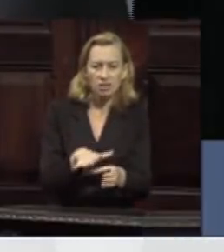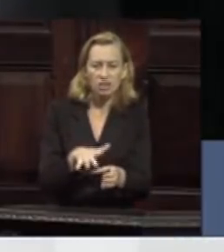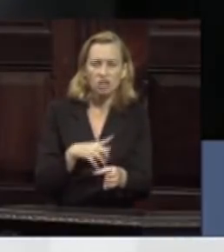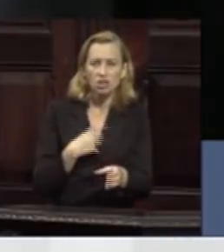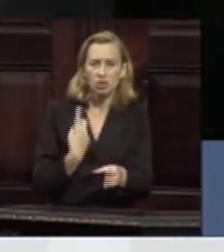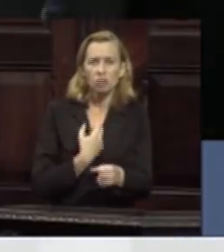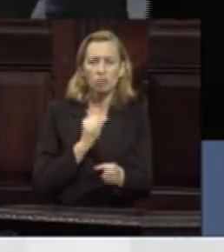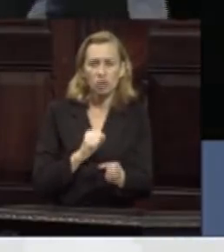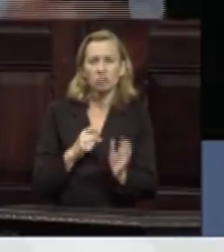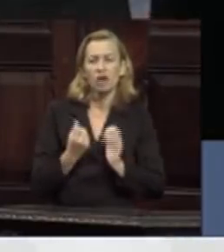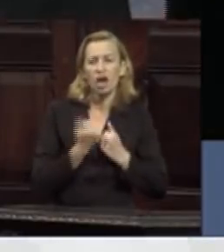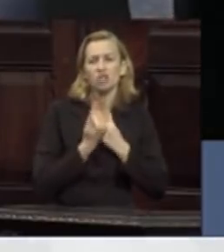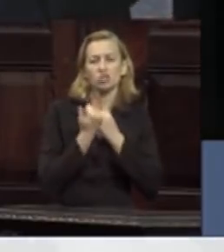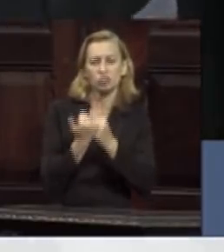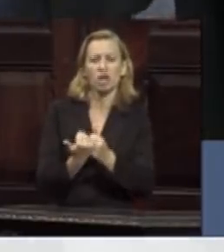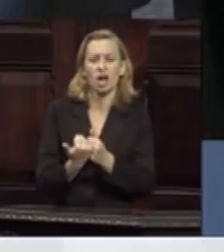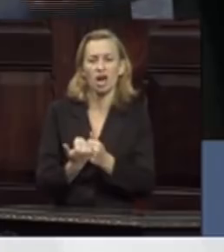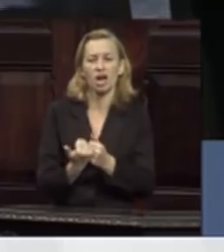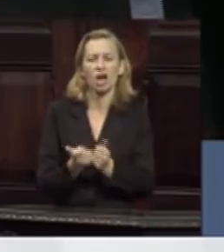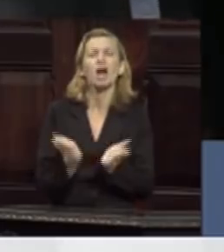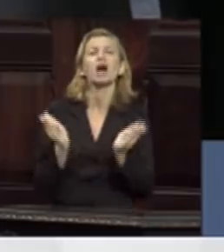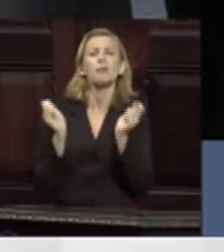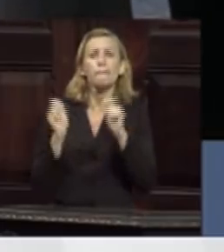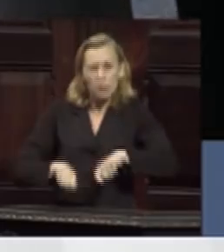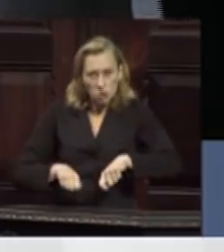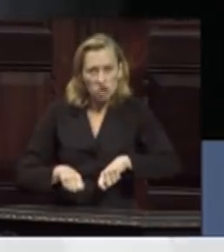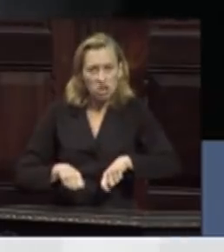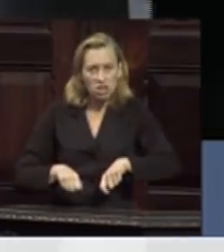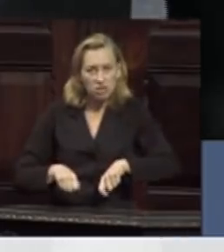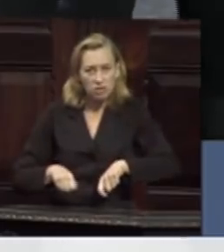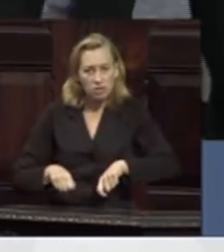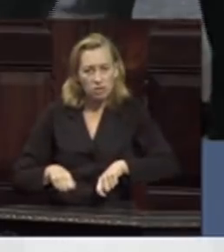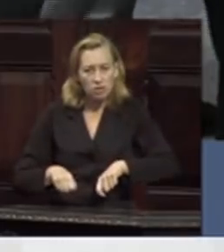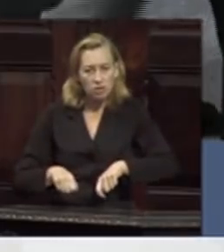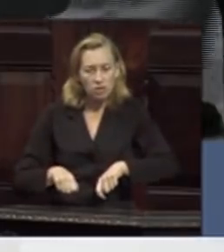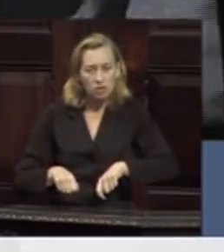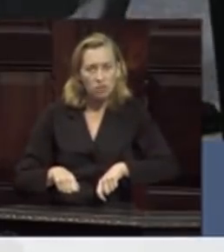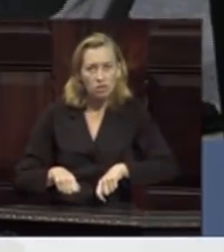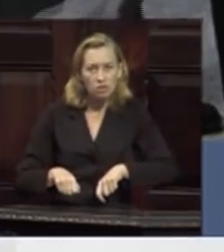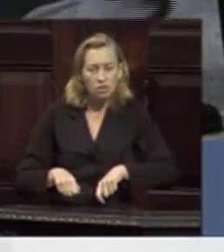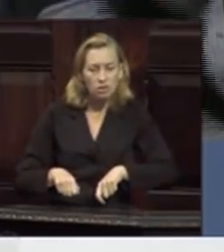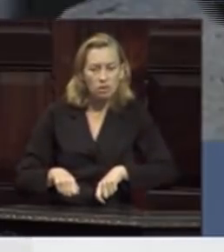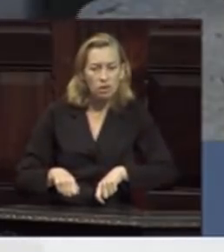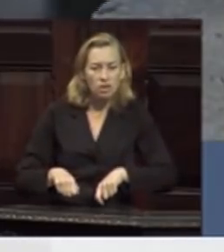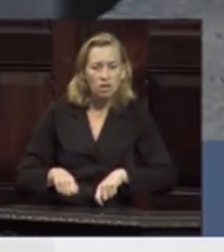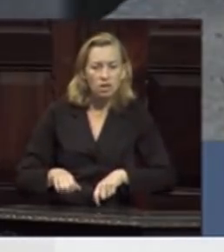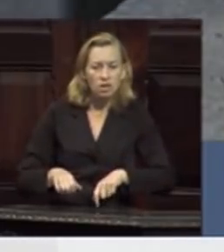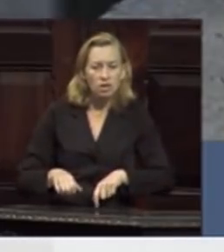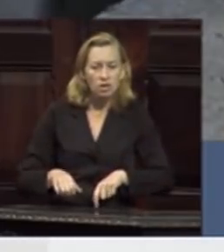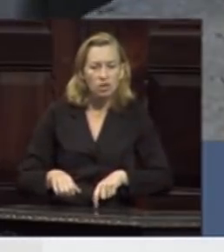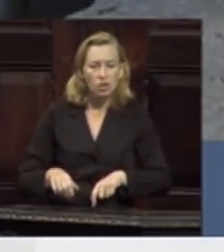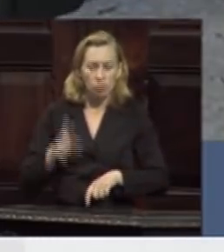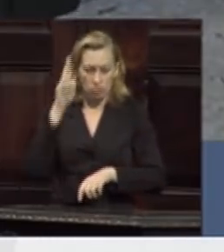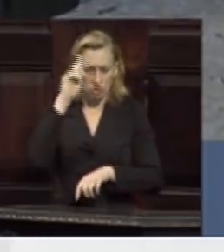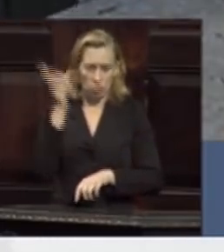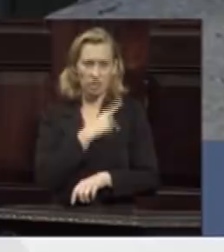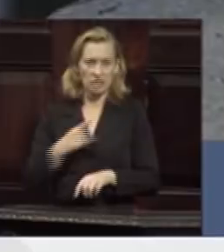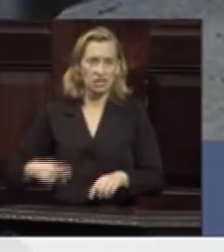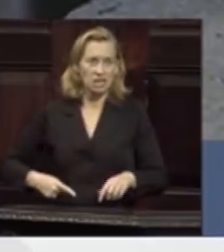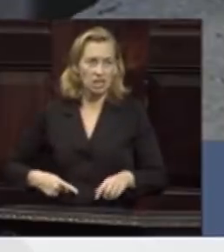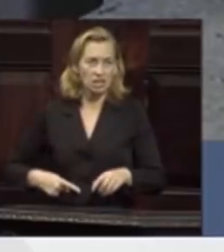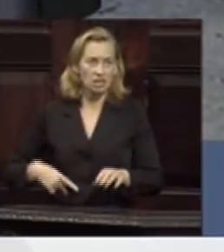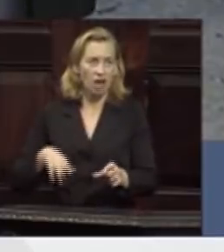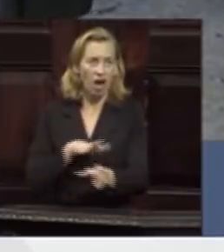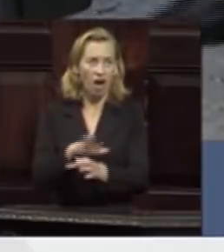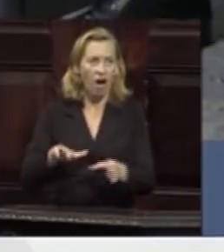plano, é possível ter um entendimento? Então, senhor presidente, a categoria está aqui.